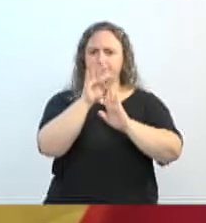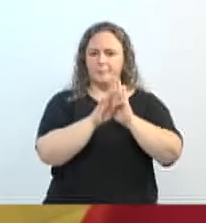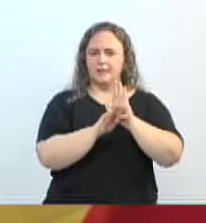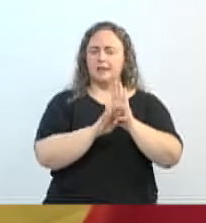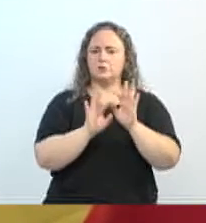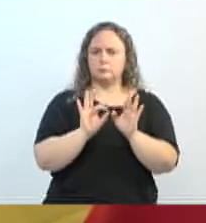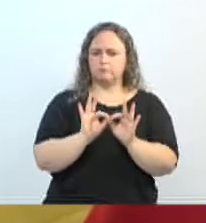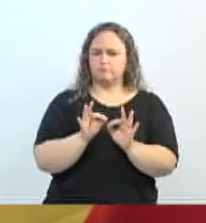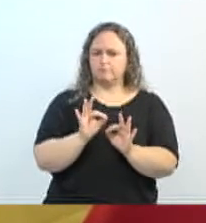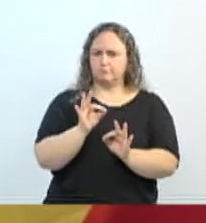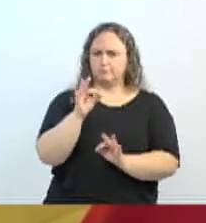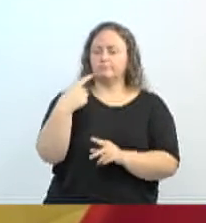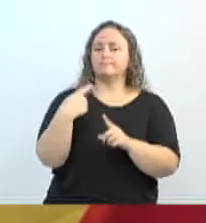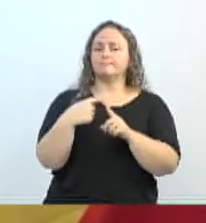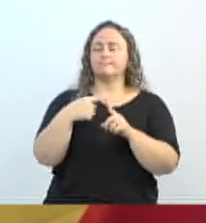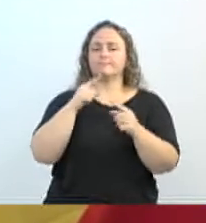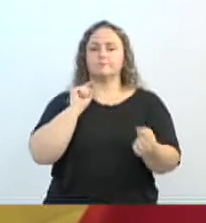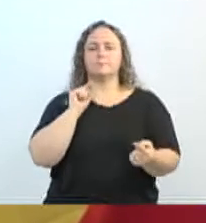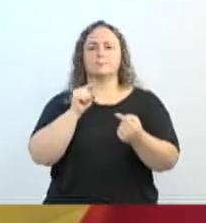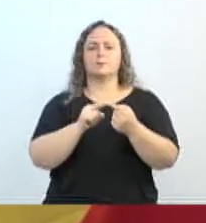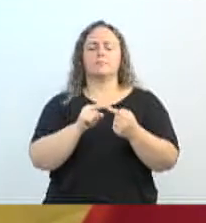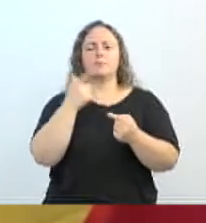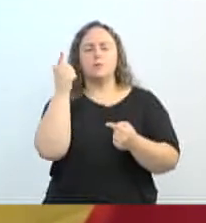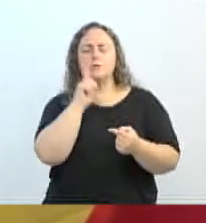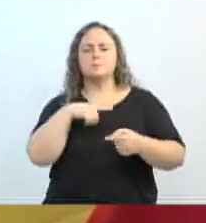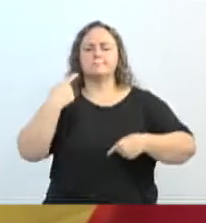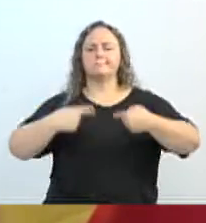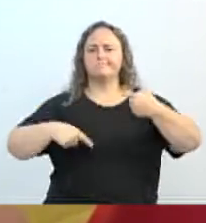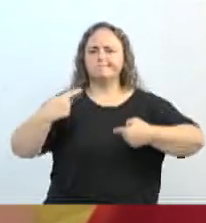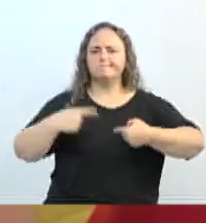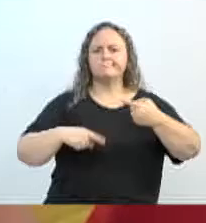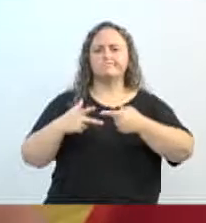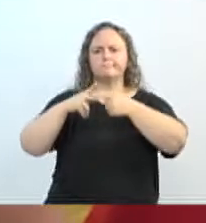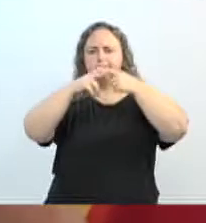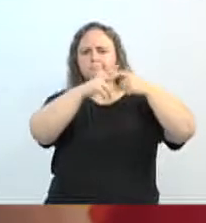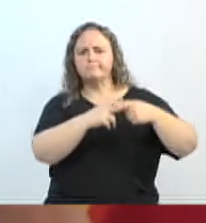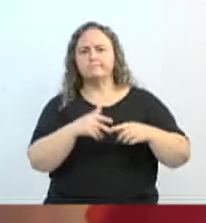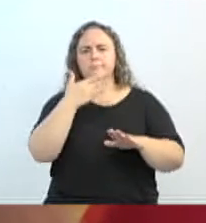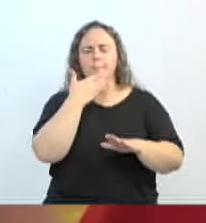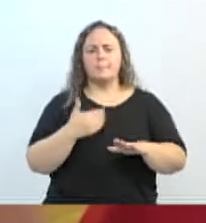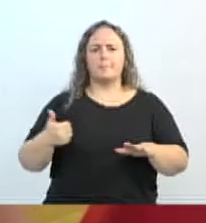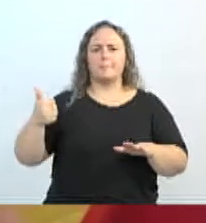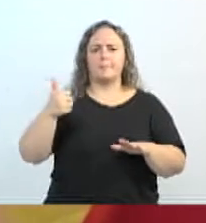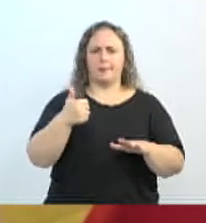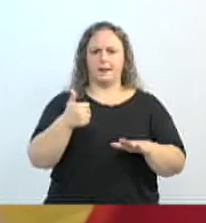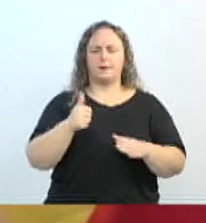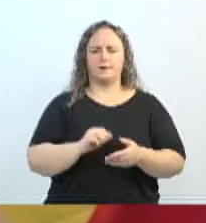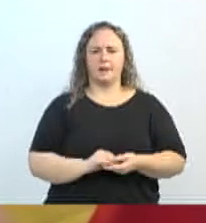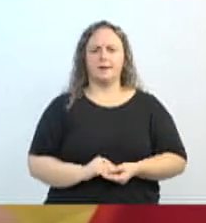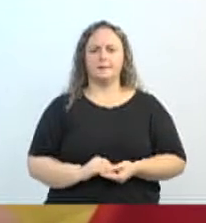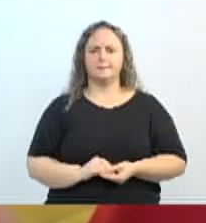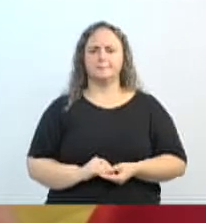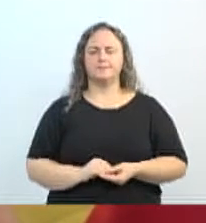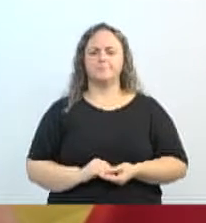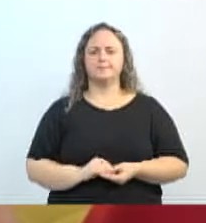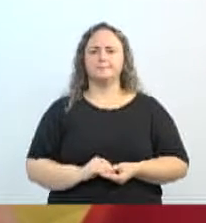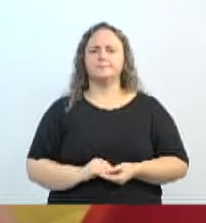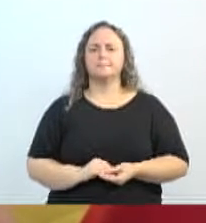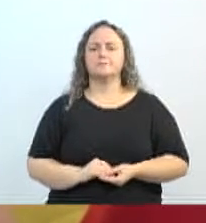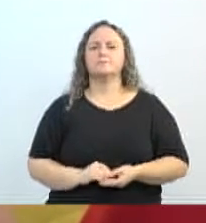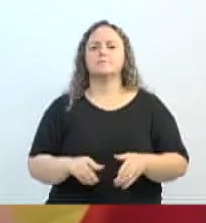porque a nossa intenção é que ele seja discutido e aprimorado aqui nessa casa. E, repito,